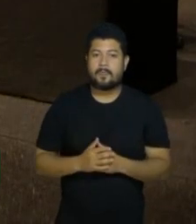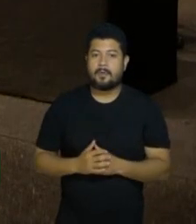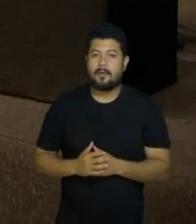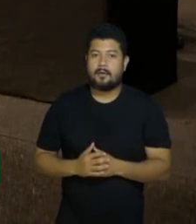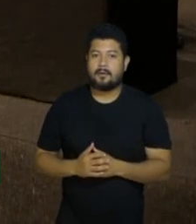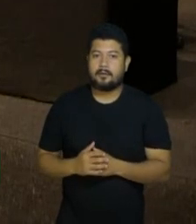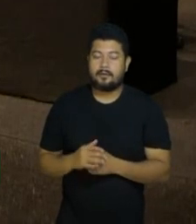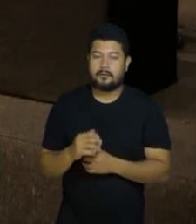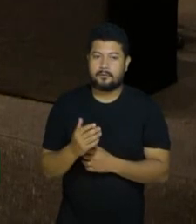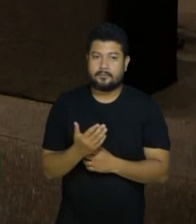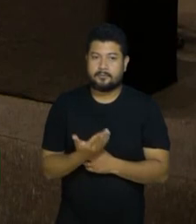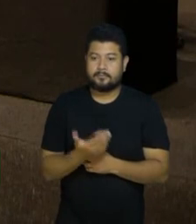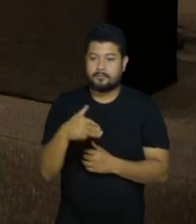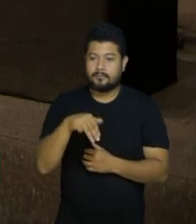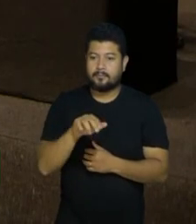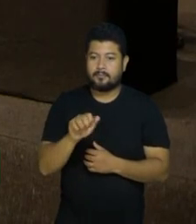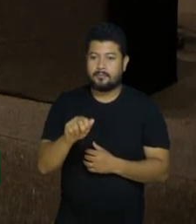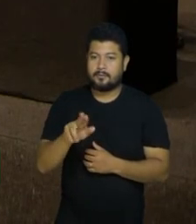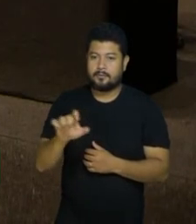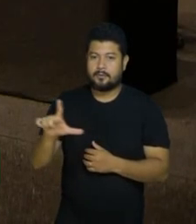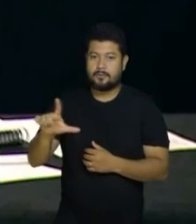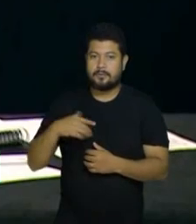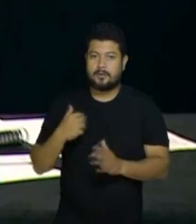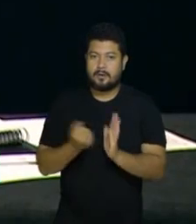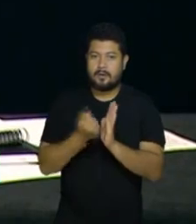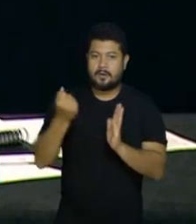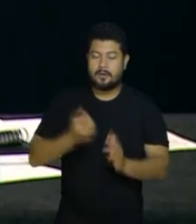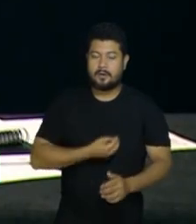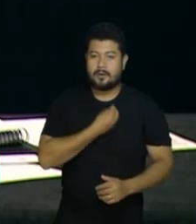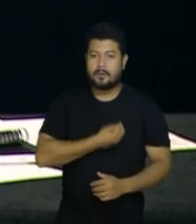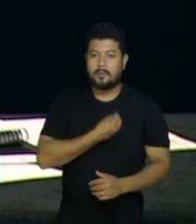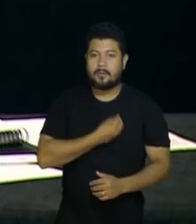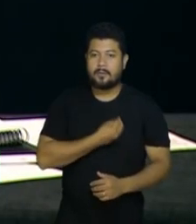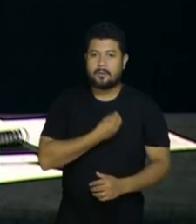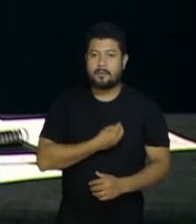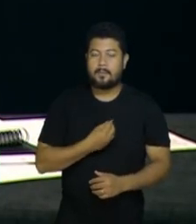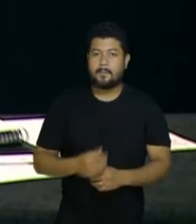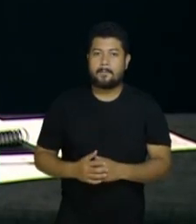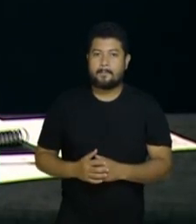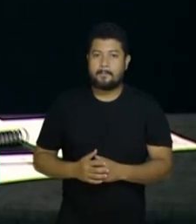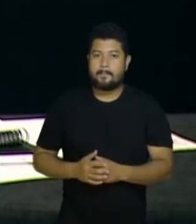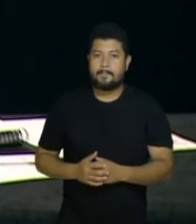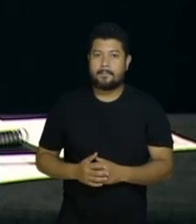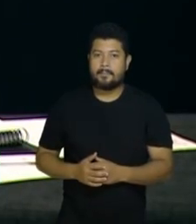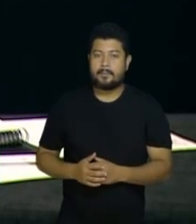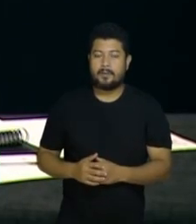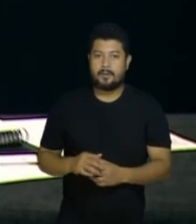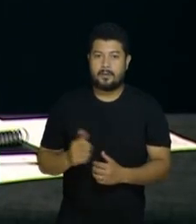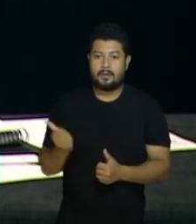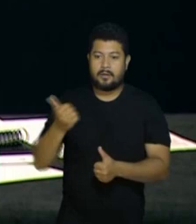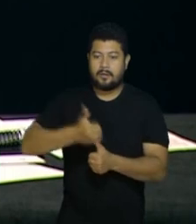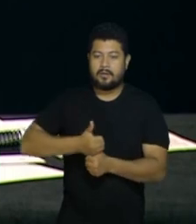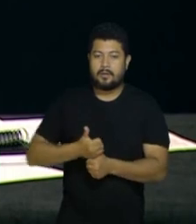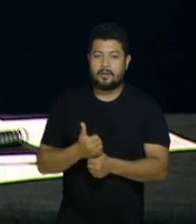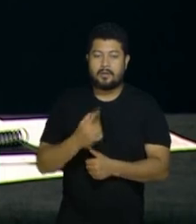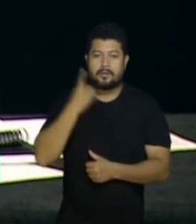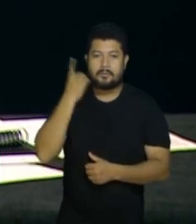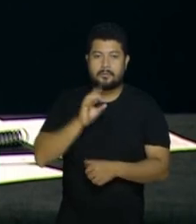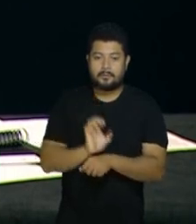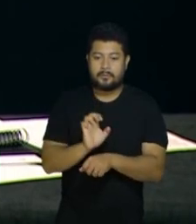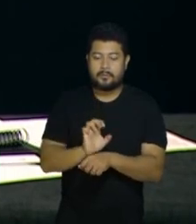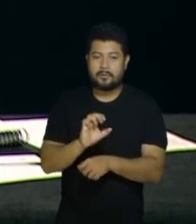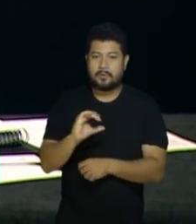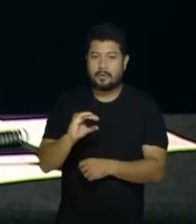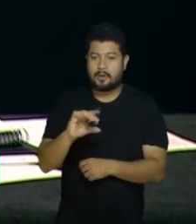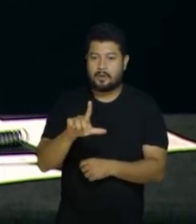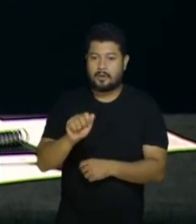Manfredo. Registro também com alegria as presenças da nossa suplente deputada estadual, Cláudia Lindner.